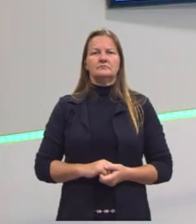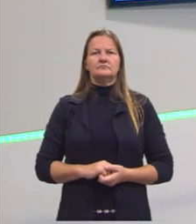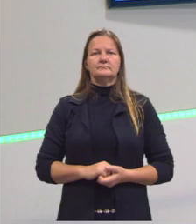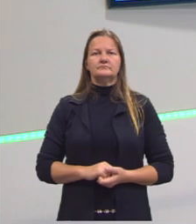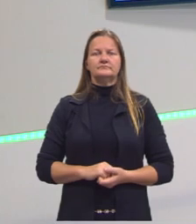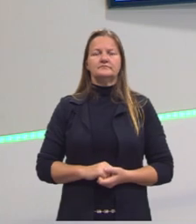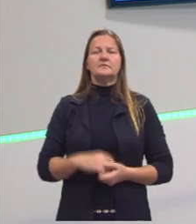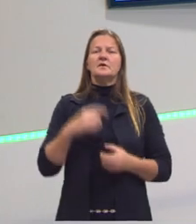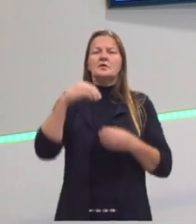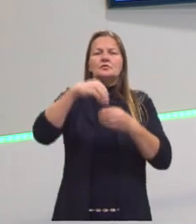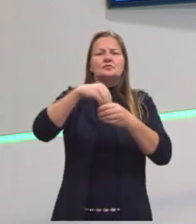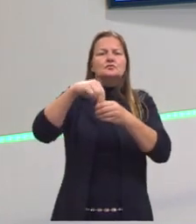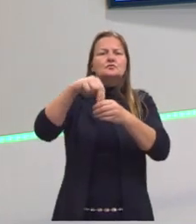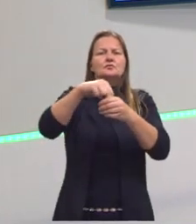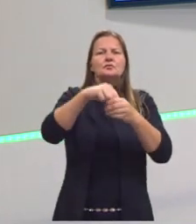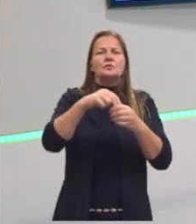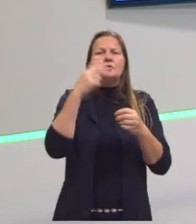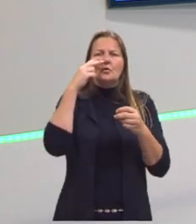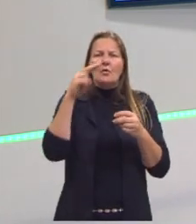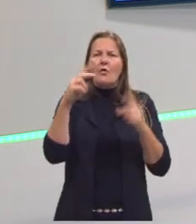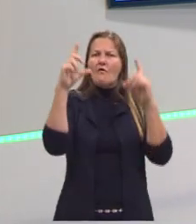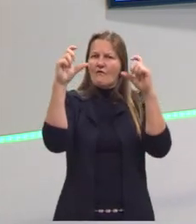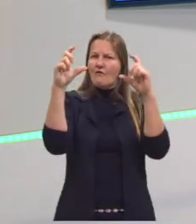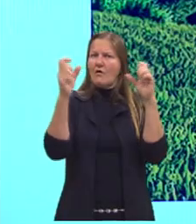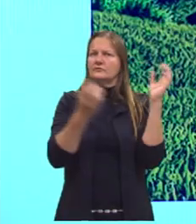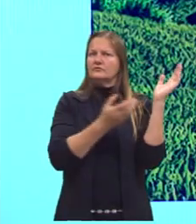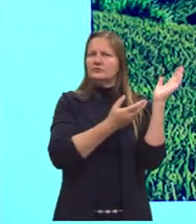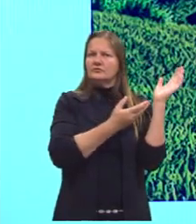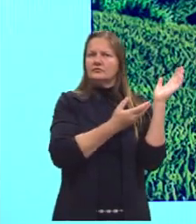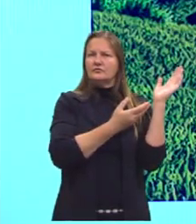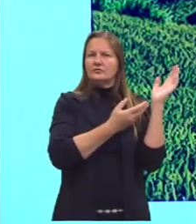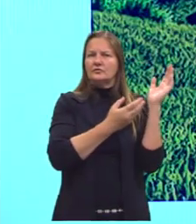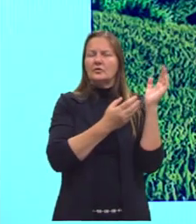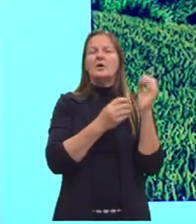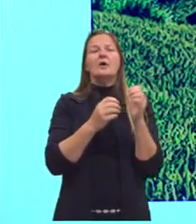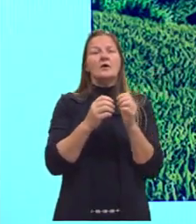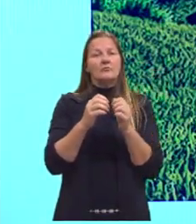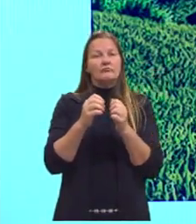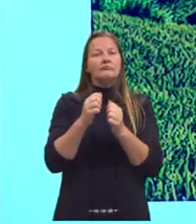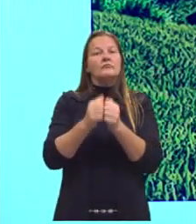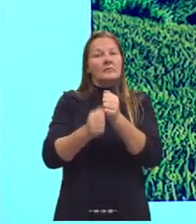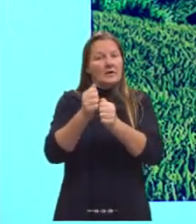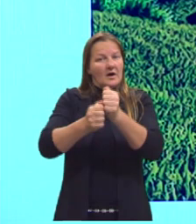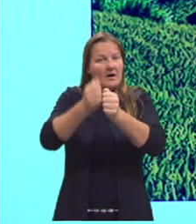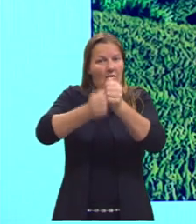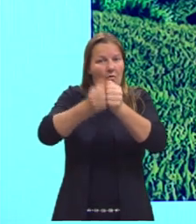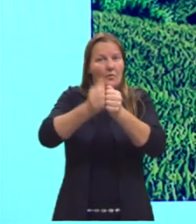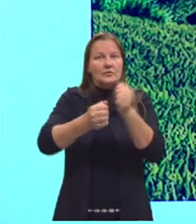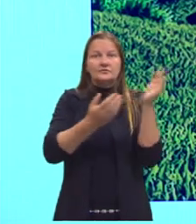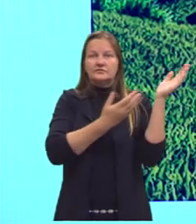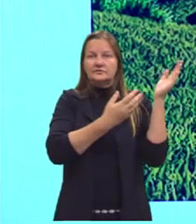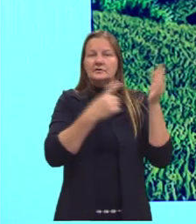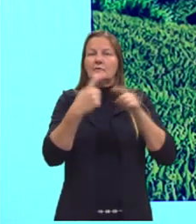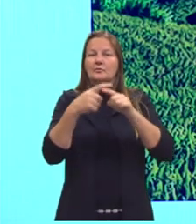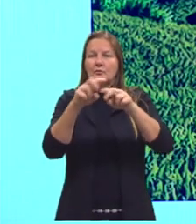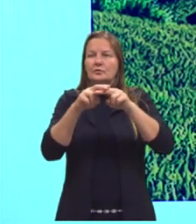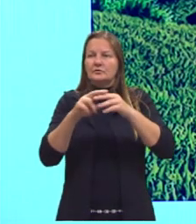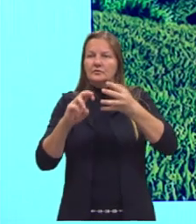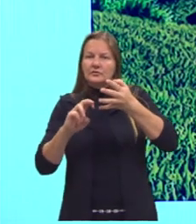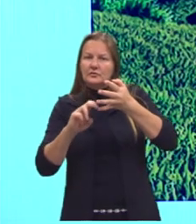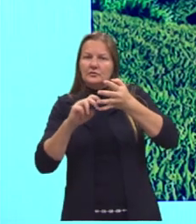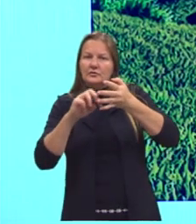outras mudas né Aqui nós estamos vendo justamente esse plantio aqui é a rosto a gurizada Olha só então esses degraus aqui